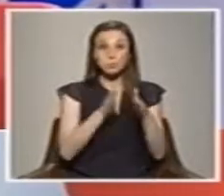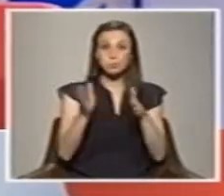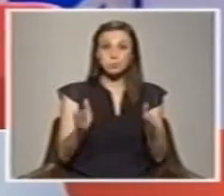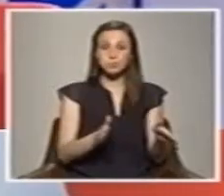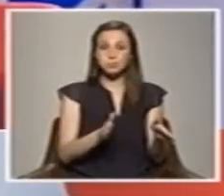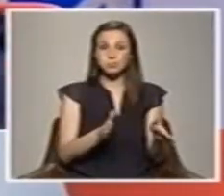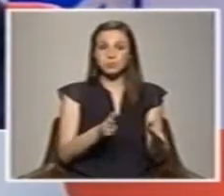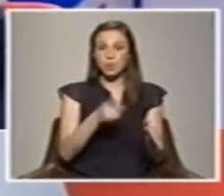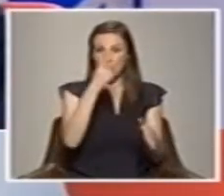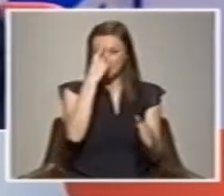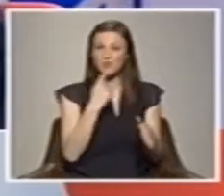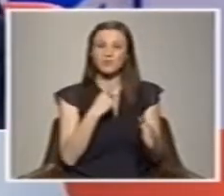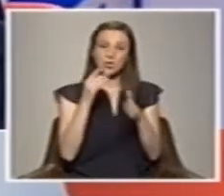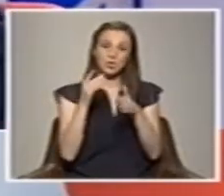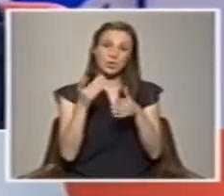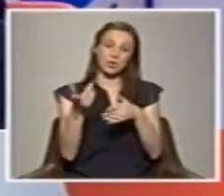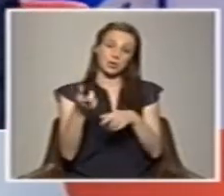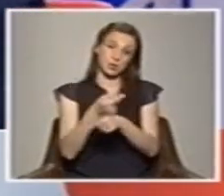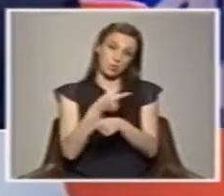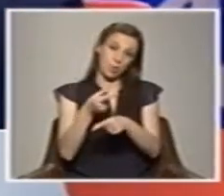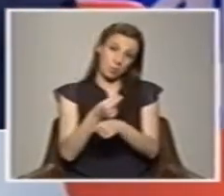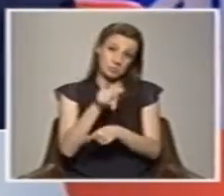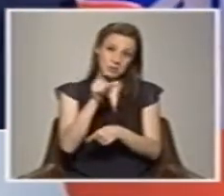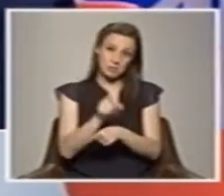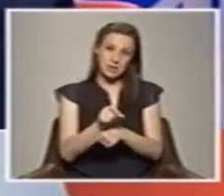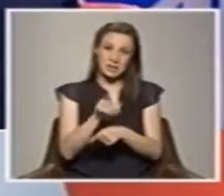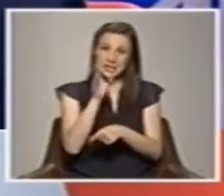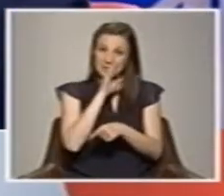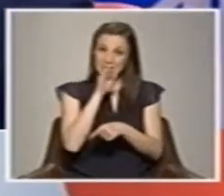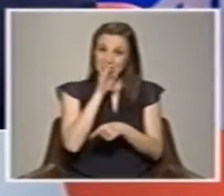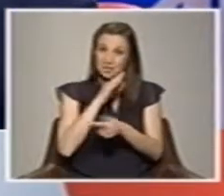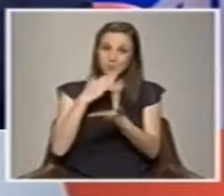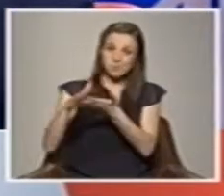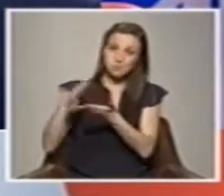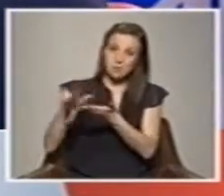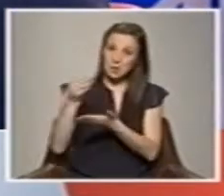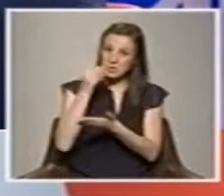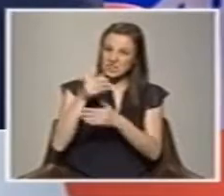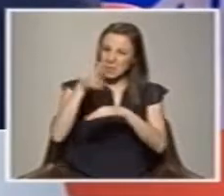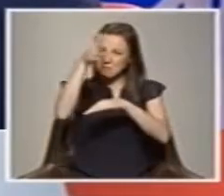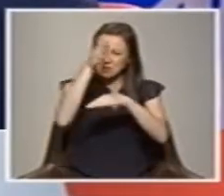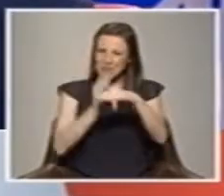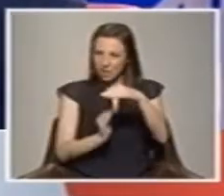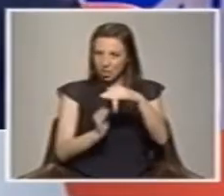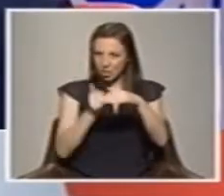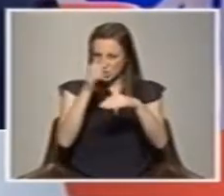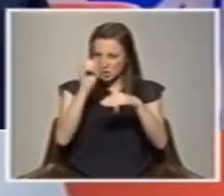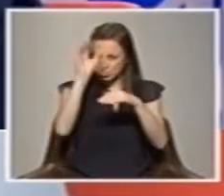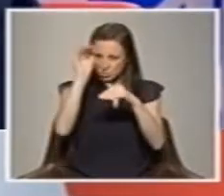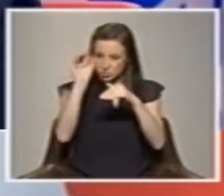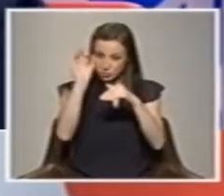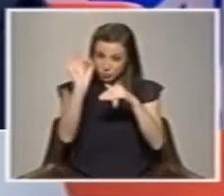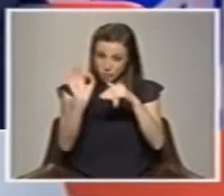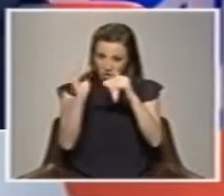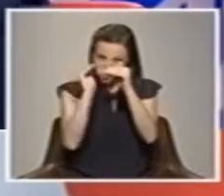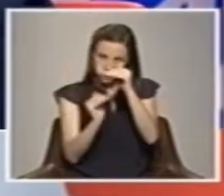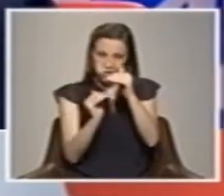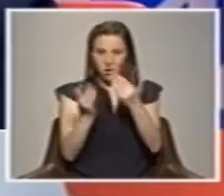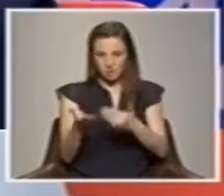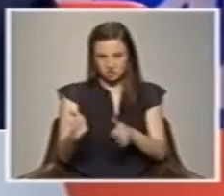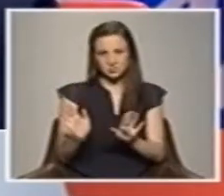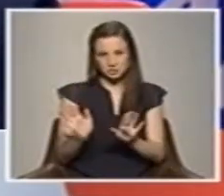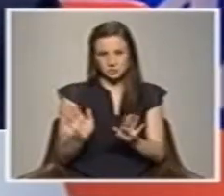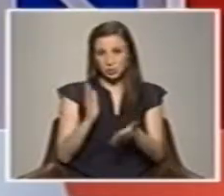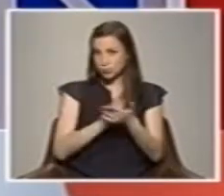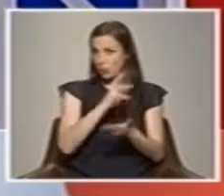de consumo. O perfil de consumo. Basta só diminuir para metade o desperdício alimentar, não é o perfil, e nós já só precisamos de mais 30%.